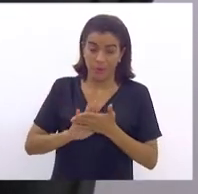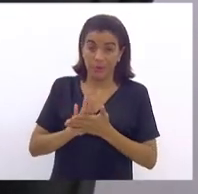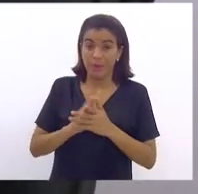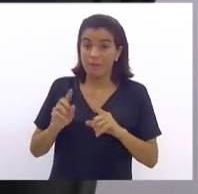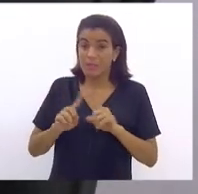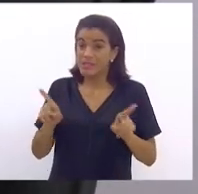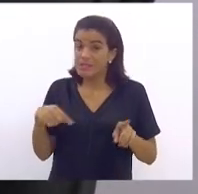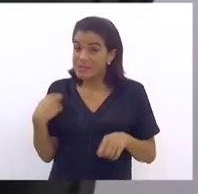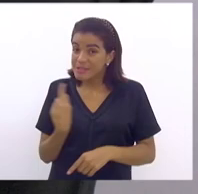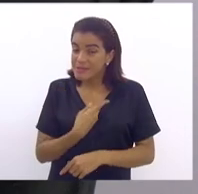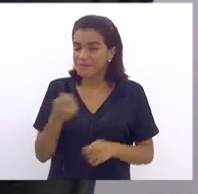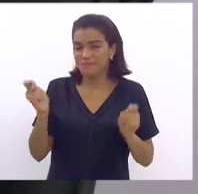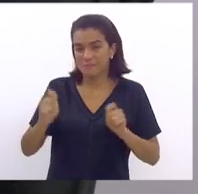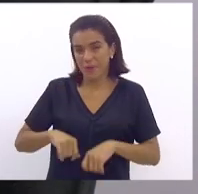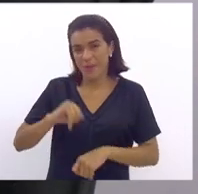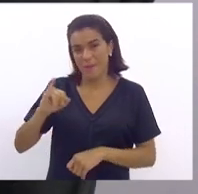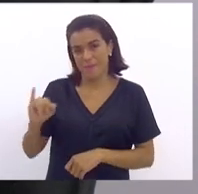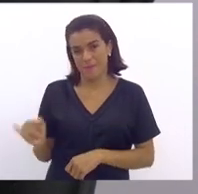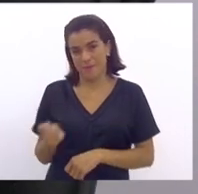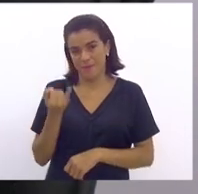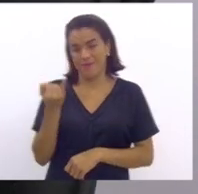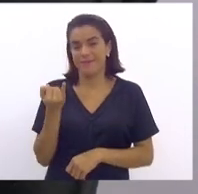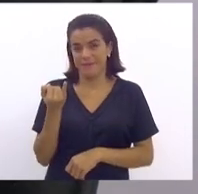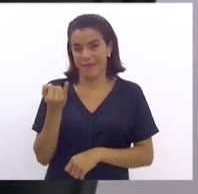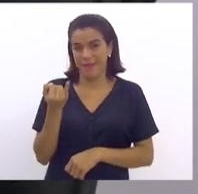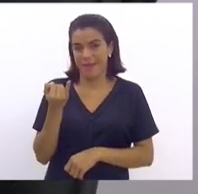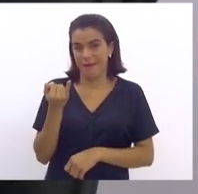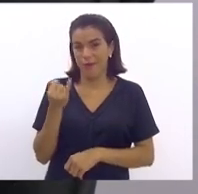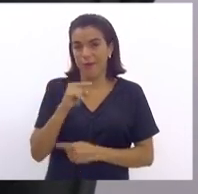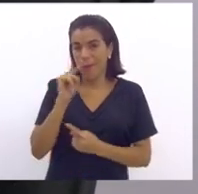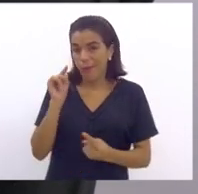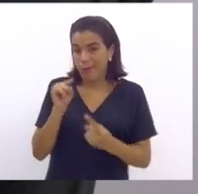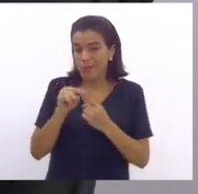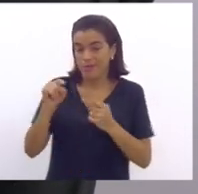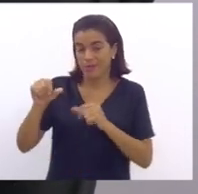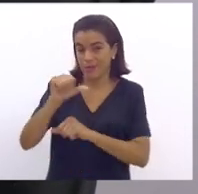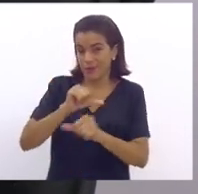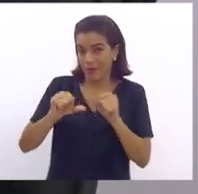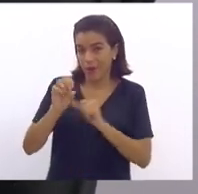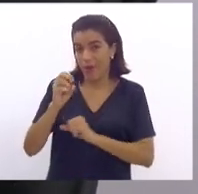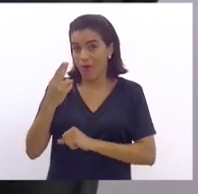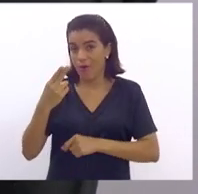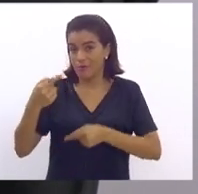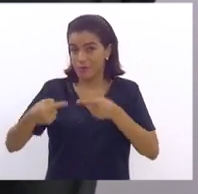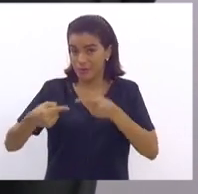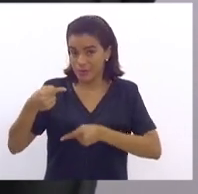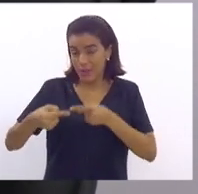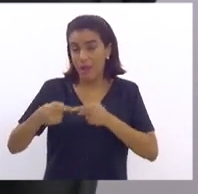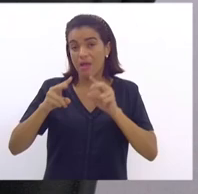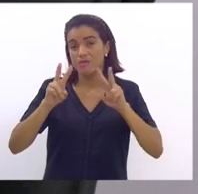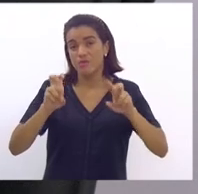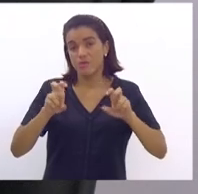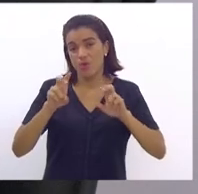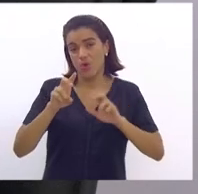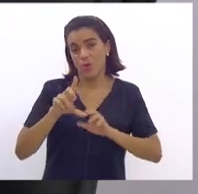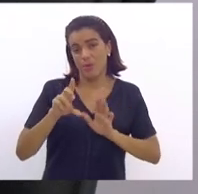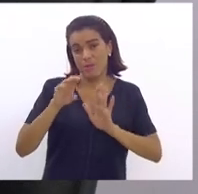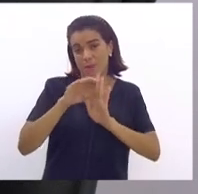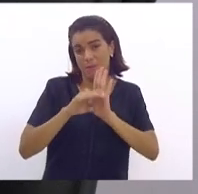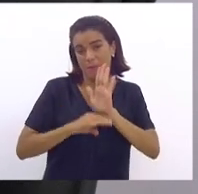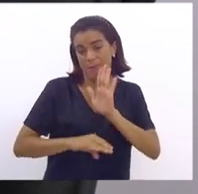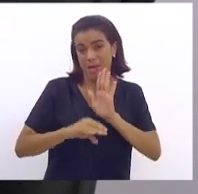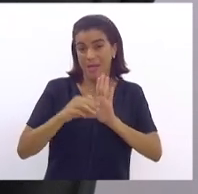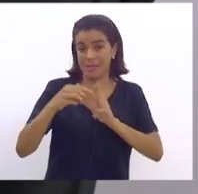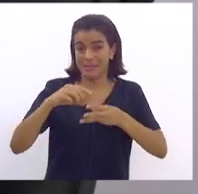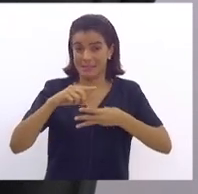pode aproveitar o ensejo para, se for o caso, alterar ou discutir, é a questão da lista tríplice. Porque hoje vale